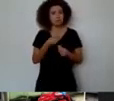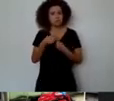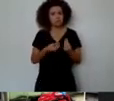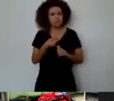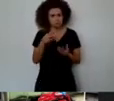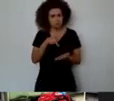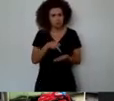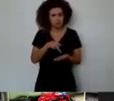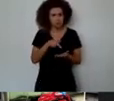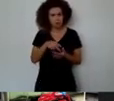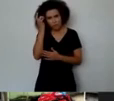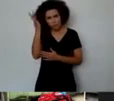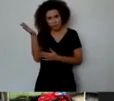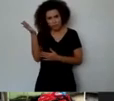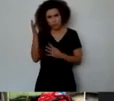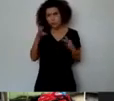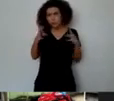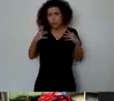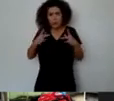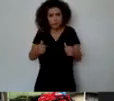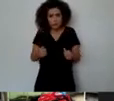fornecido a todos?